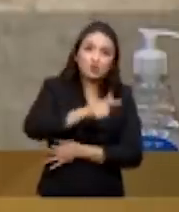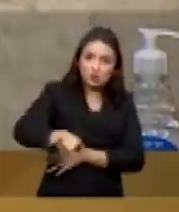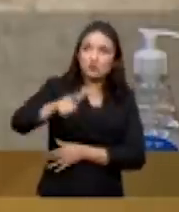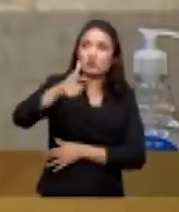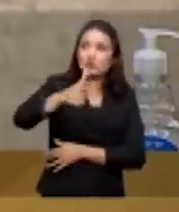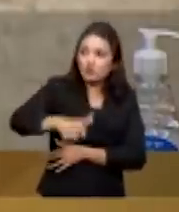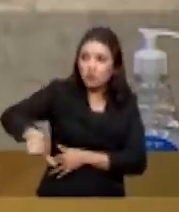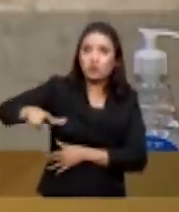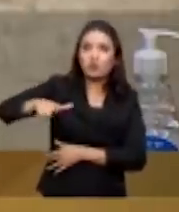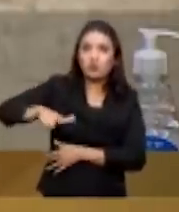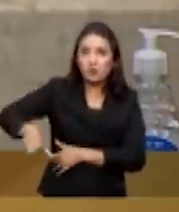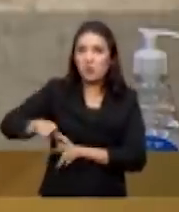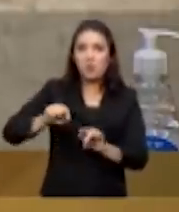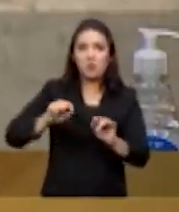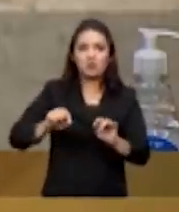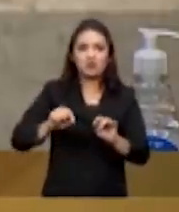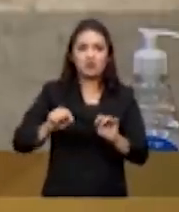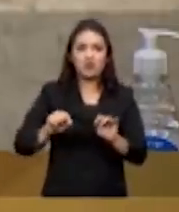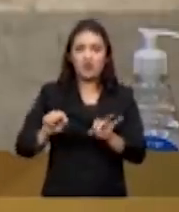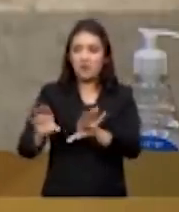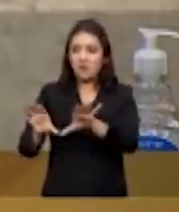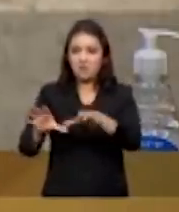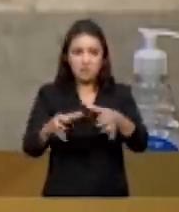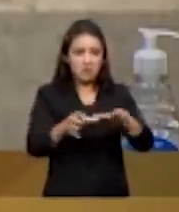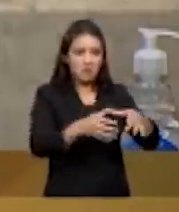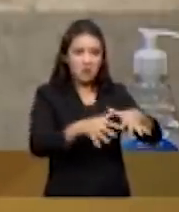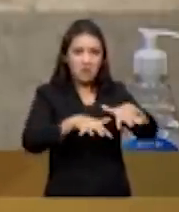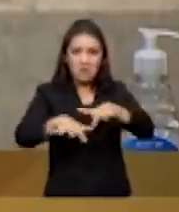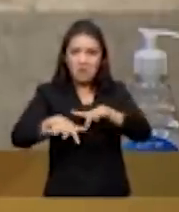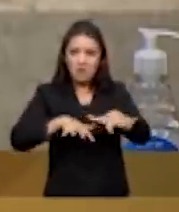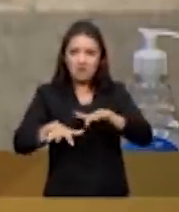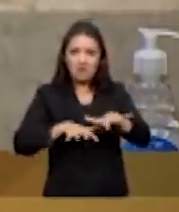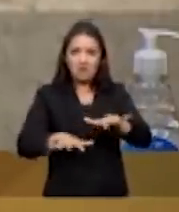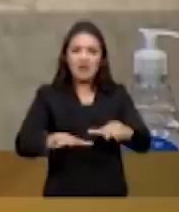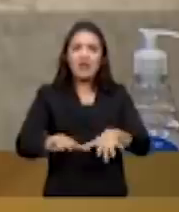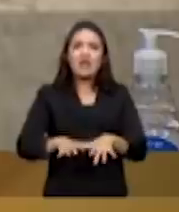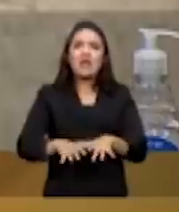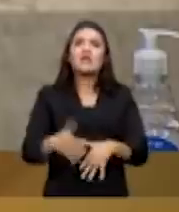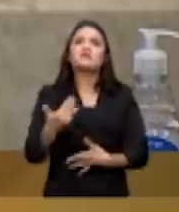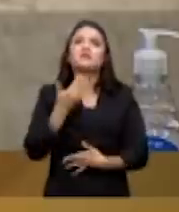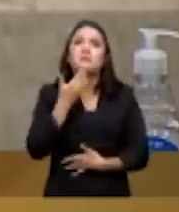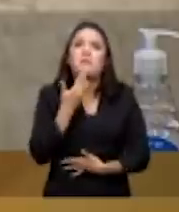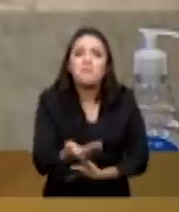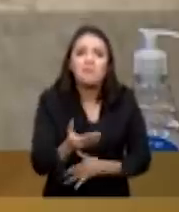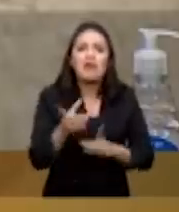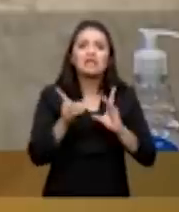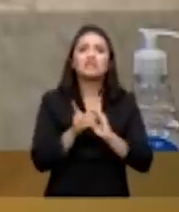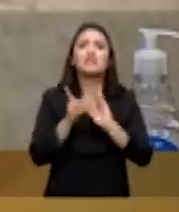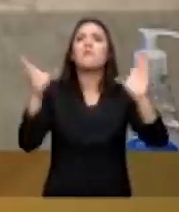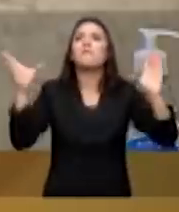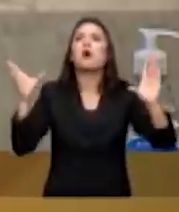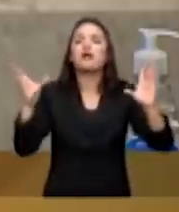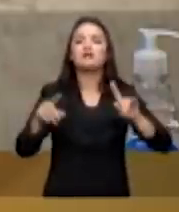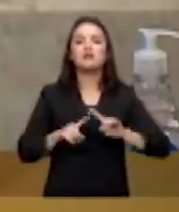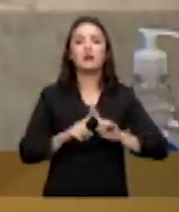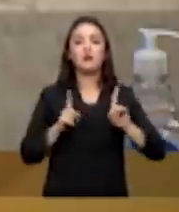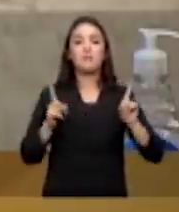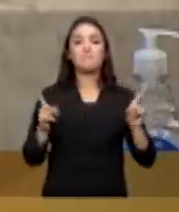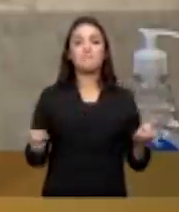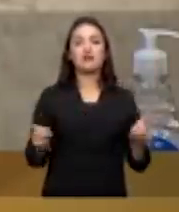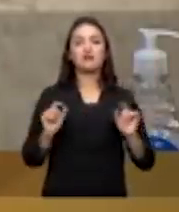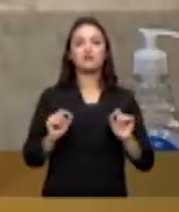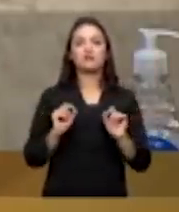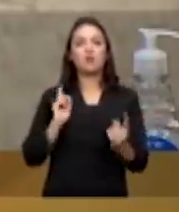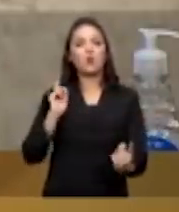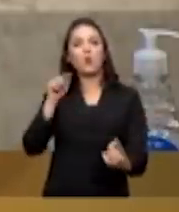alguns movimentos invoquem a democracia como pretexto para a promoção de